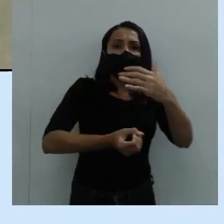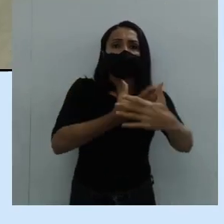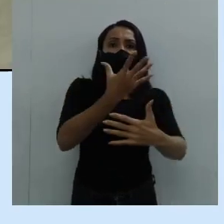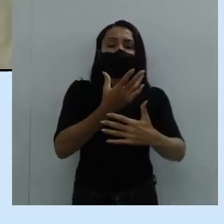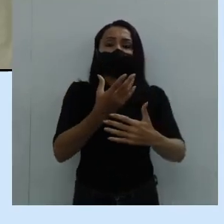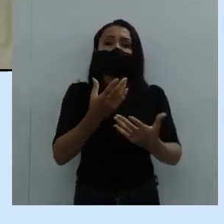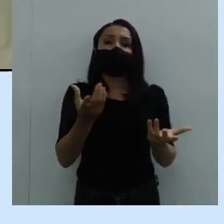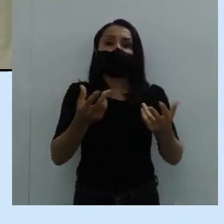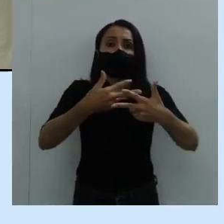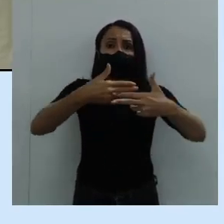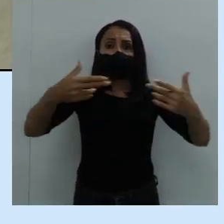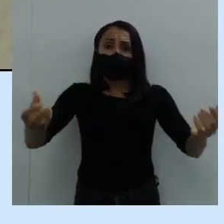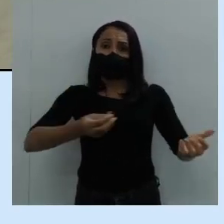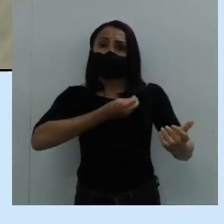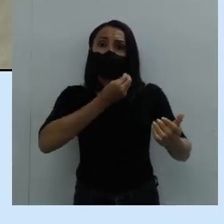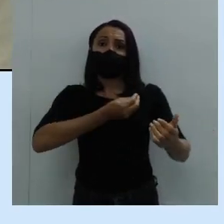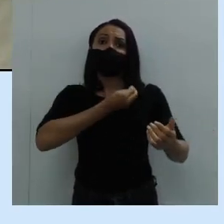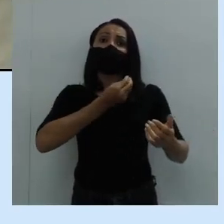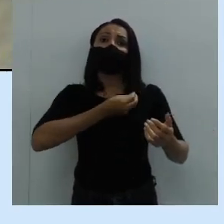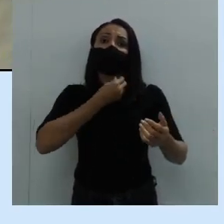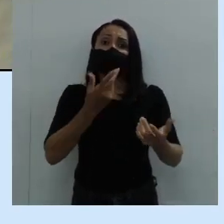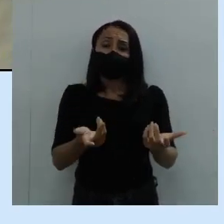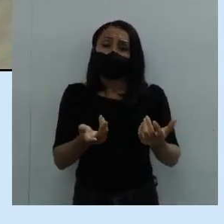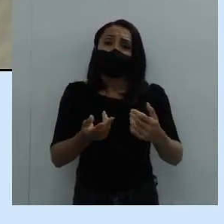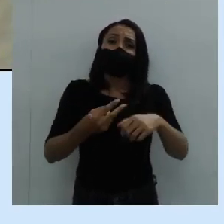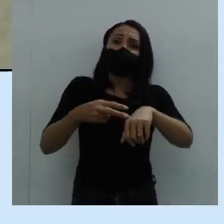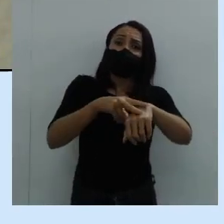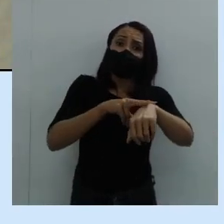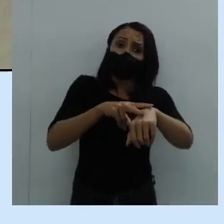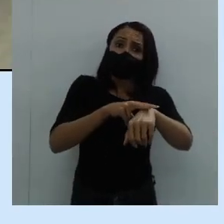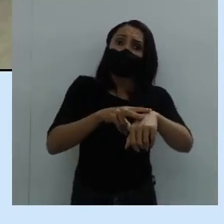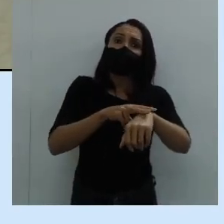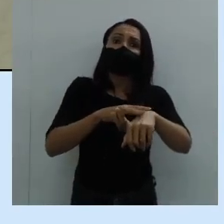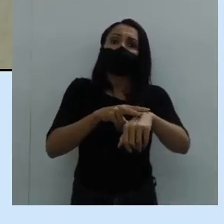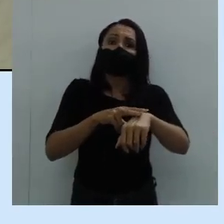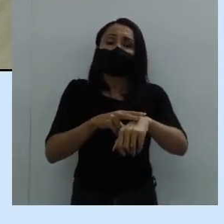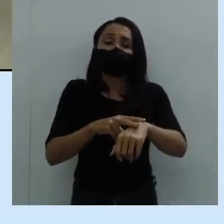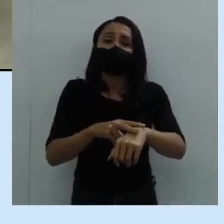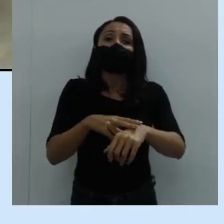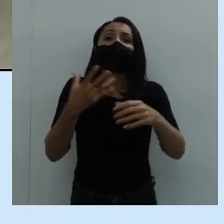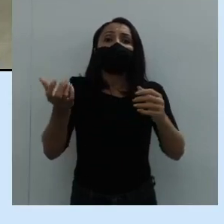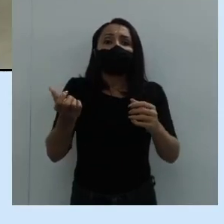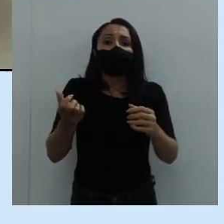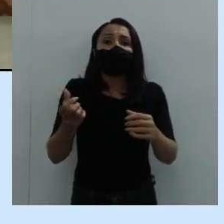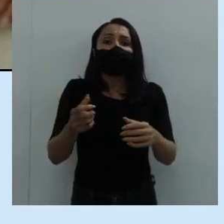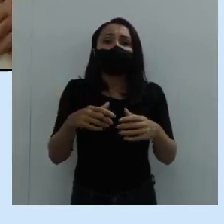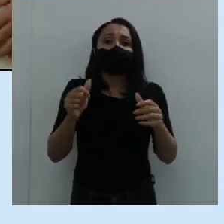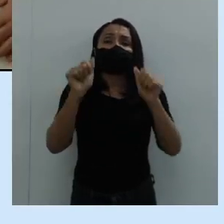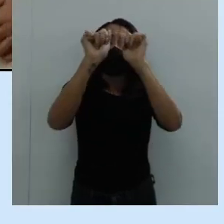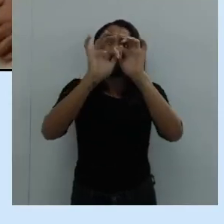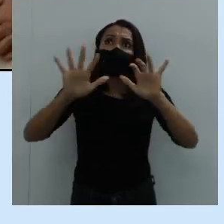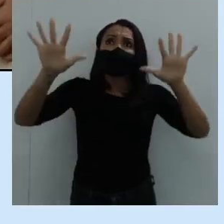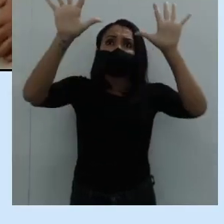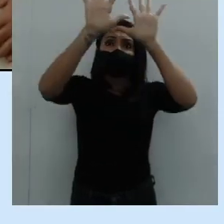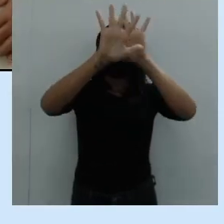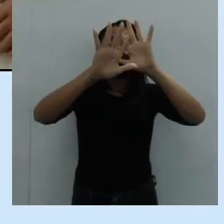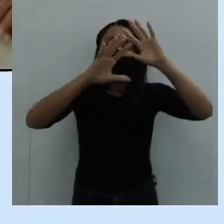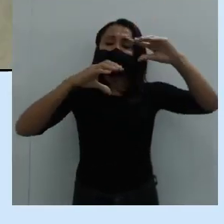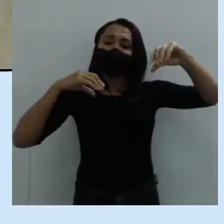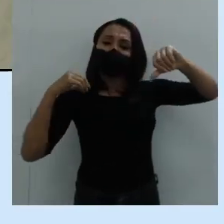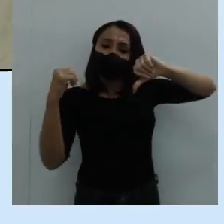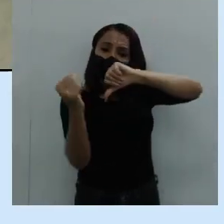vivos, principalmente dos vegetais, a atmosfera ela foi sendo modificada.